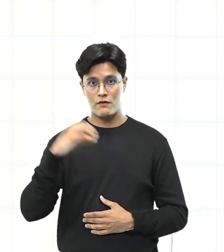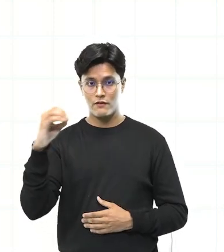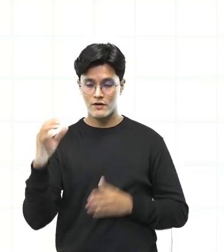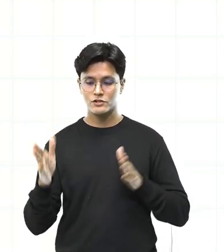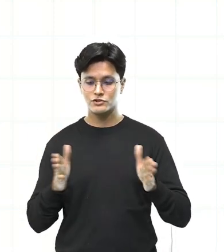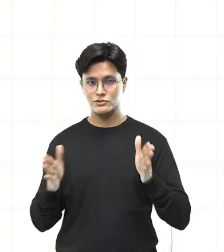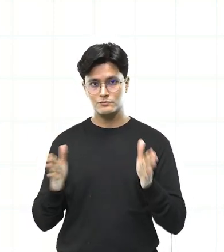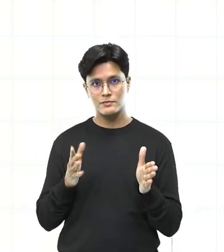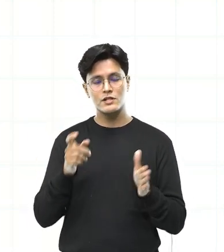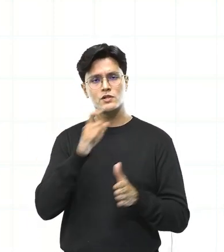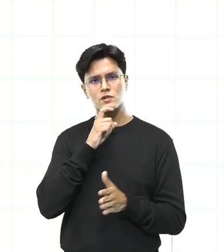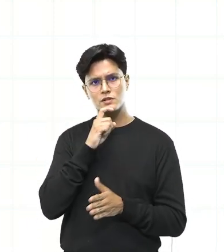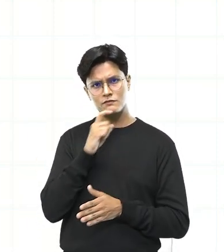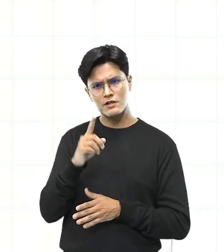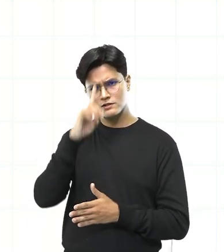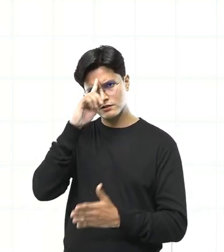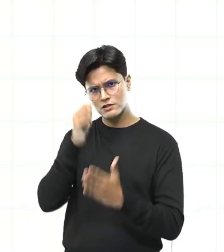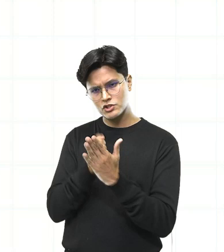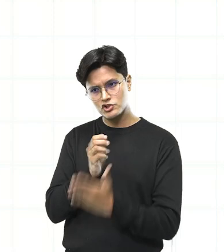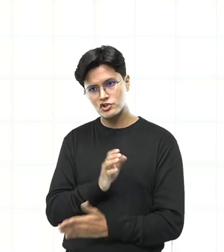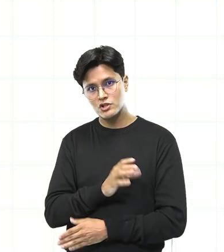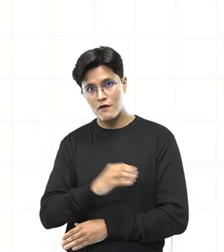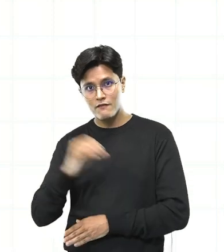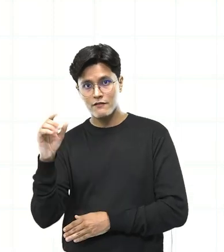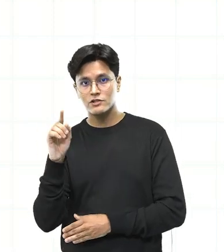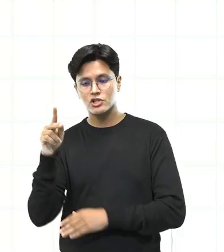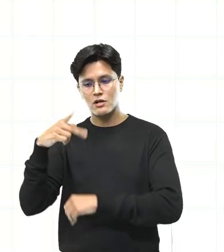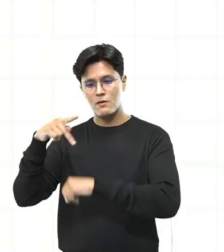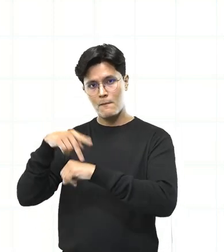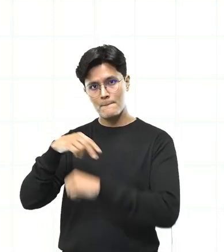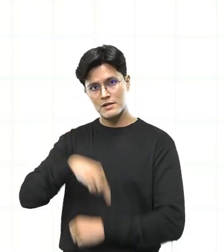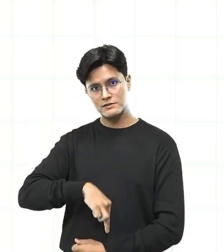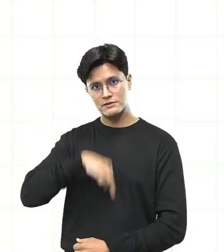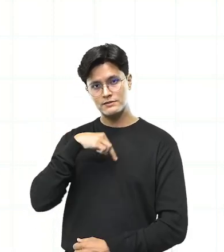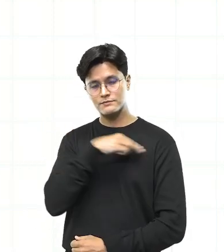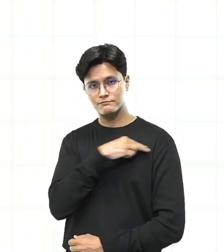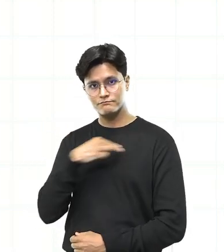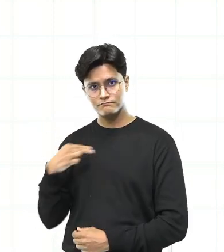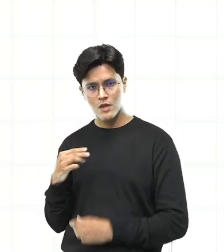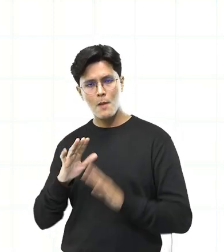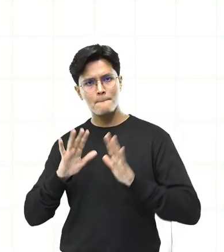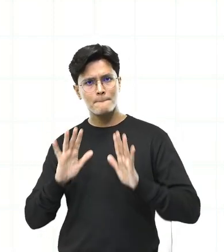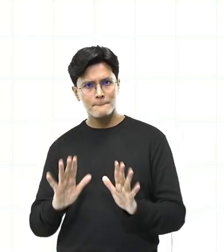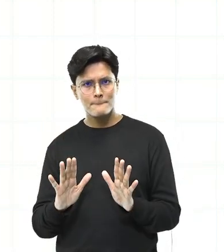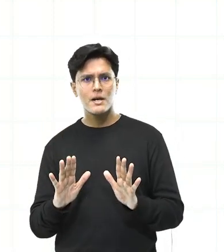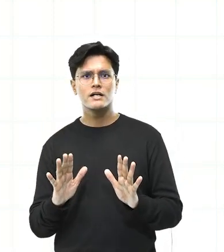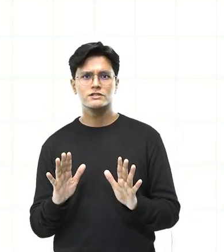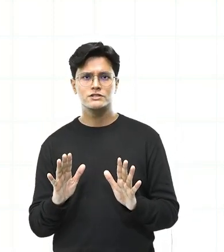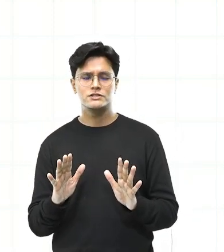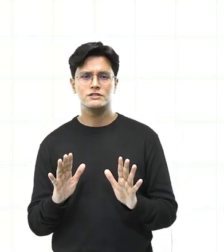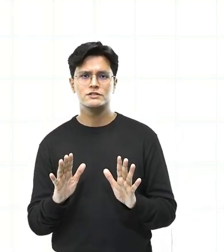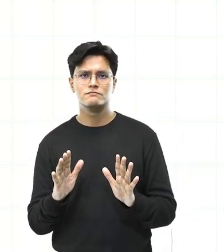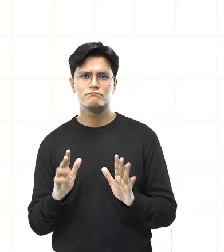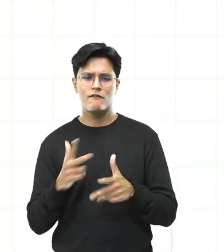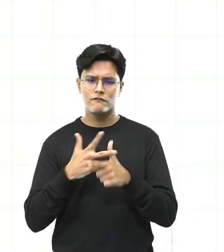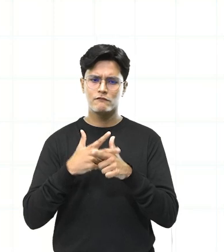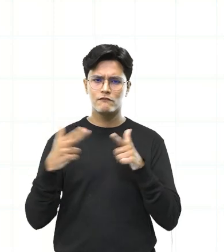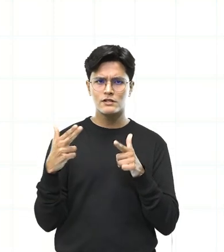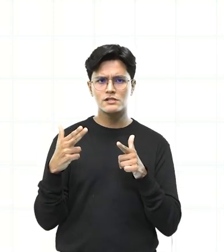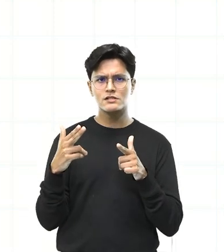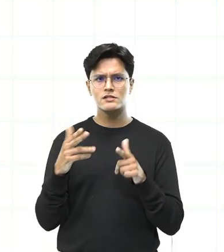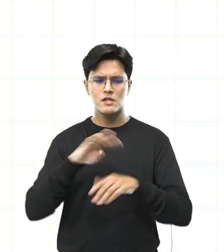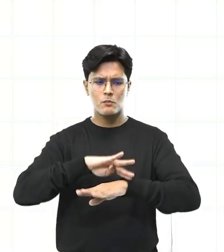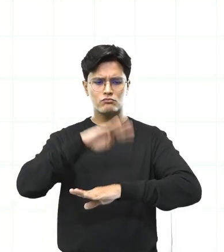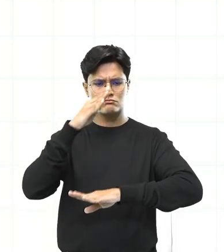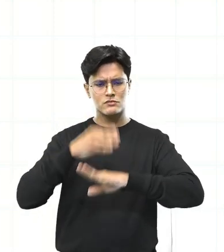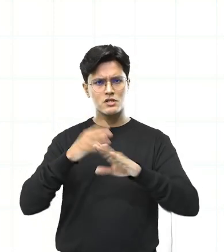porém, decidiram ir à Noruega não para vencer uma delas, tá? Então, continua aqui com